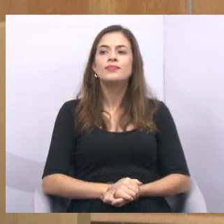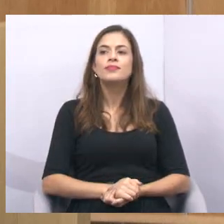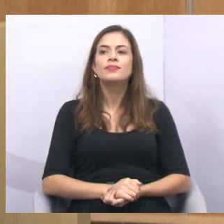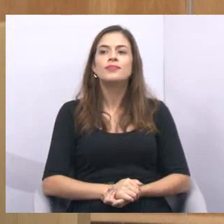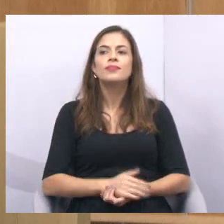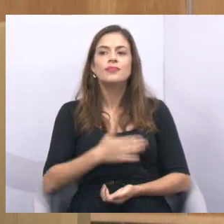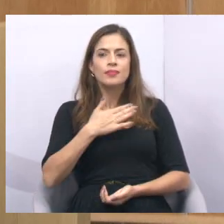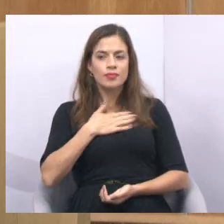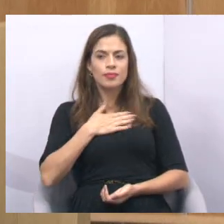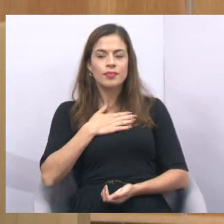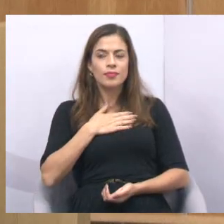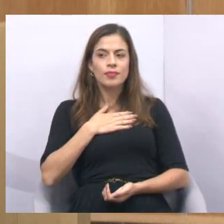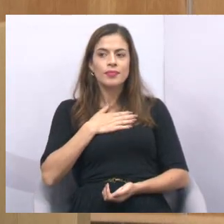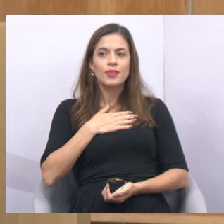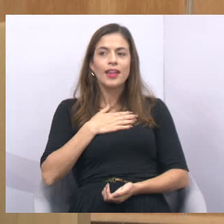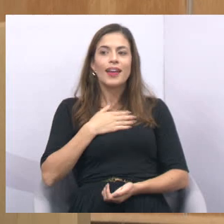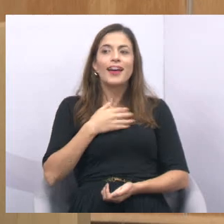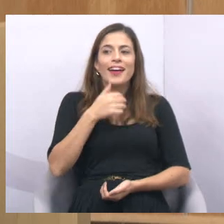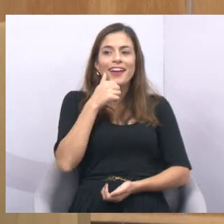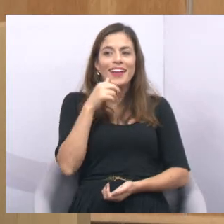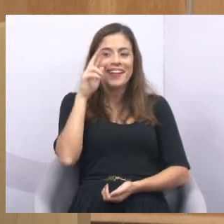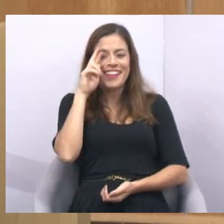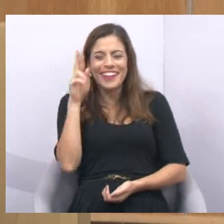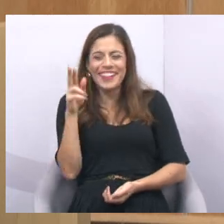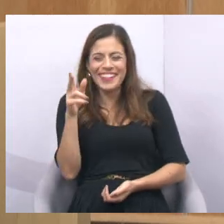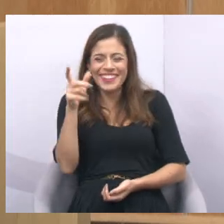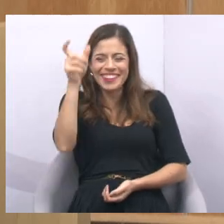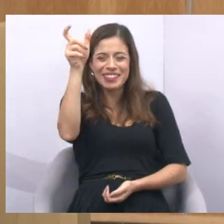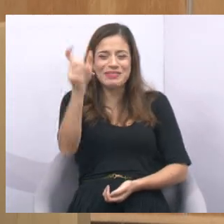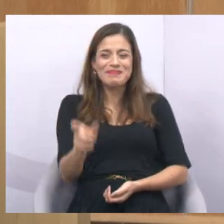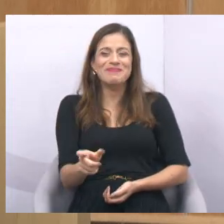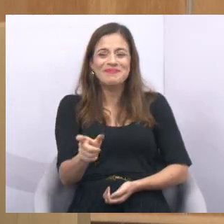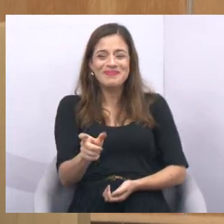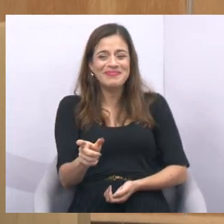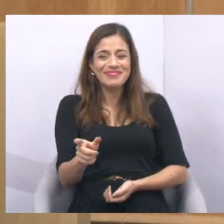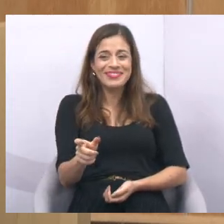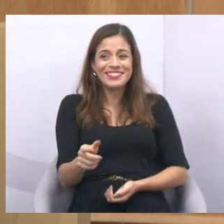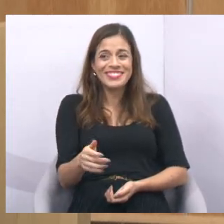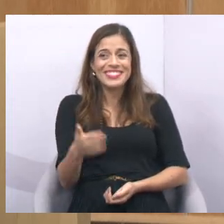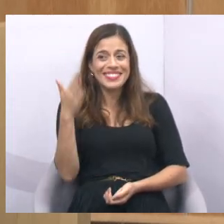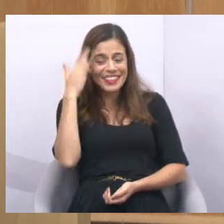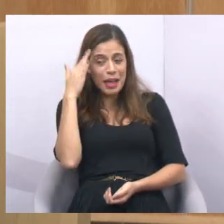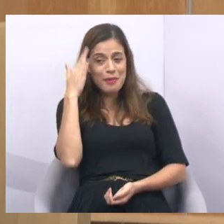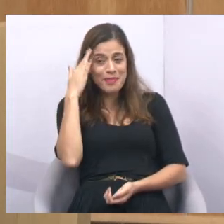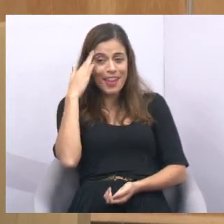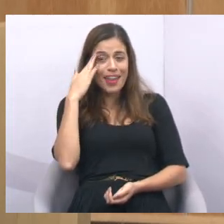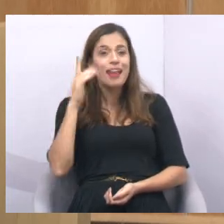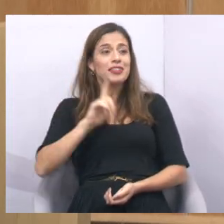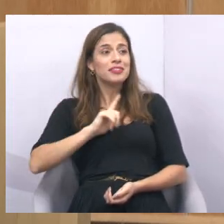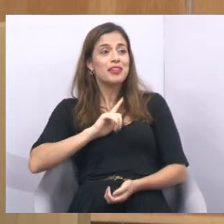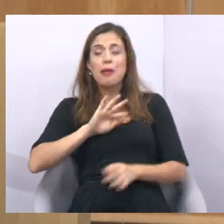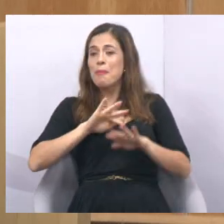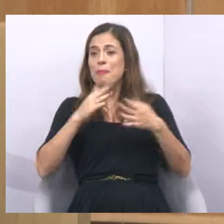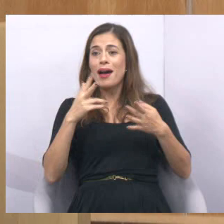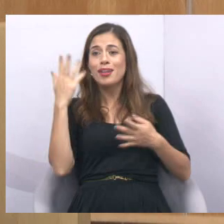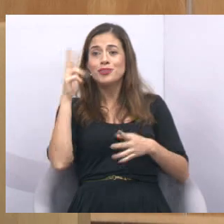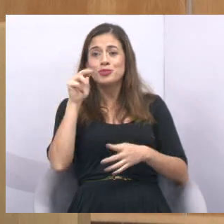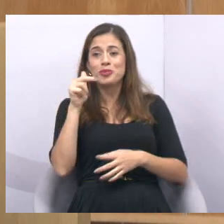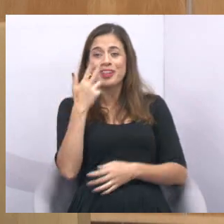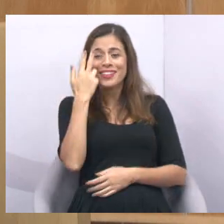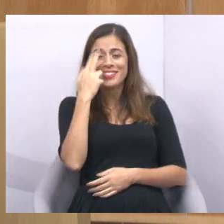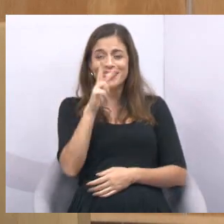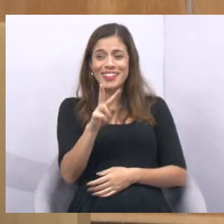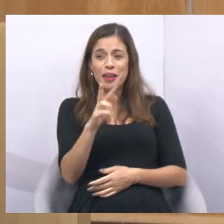Para mim, a senhora era uma entidade. Eu sabia que a senhora existia, mas eu nunca tinha visto.